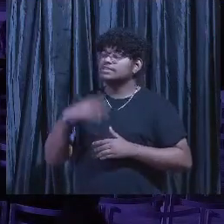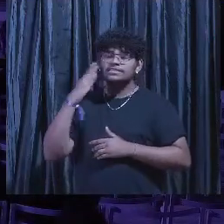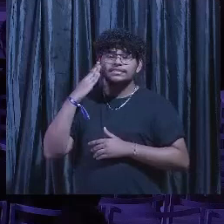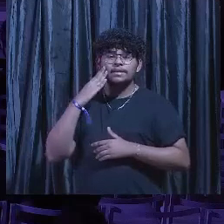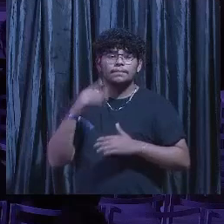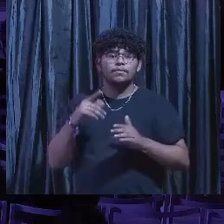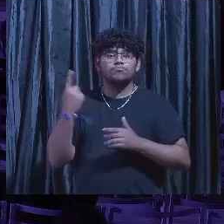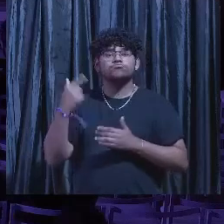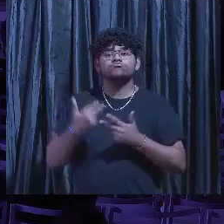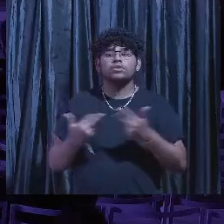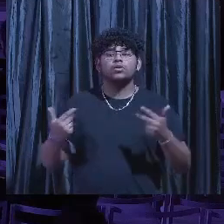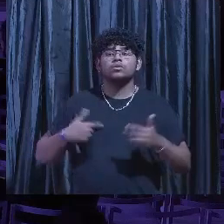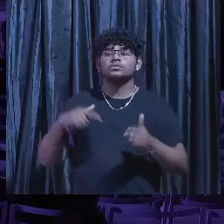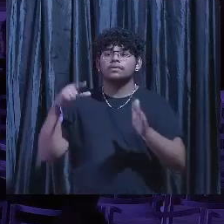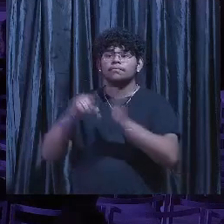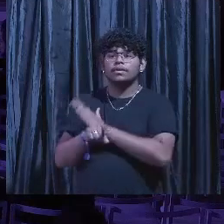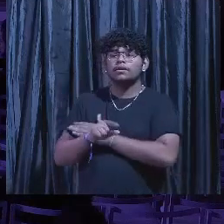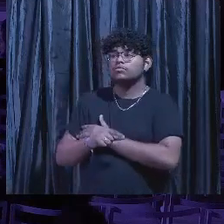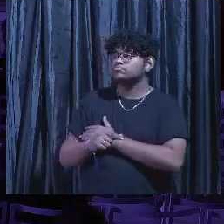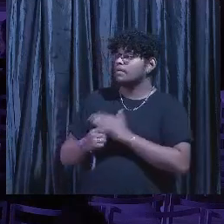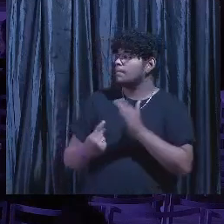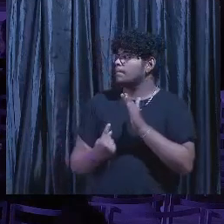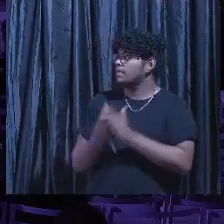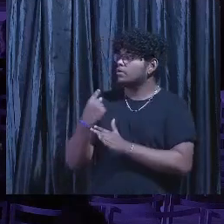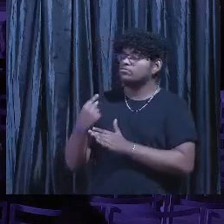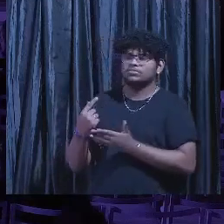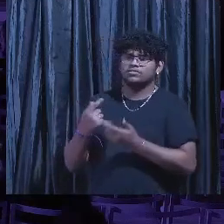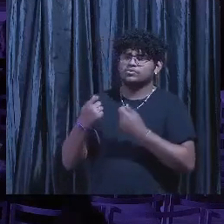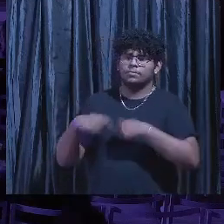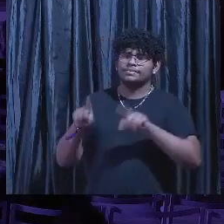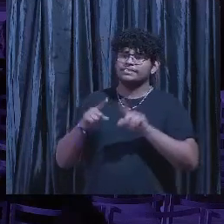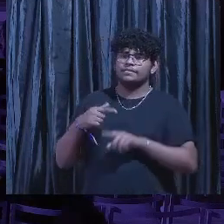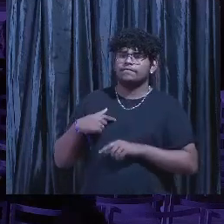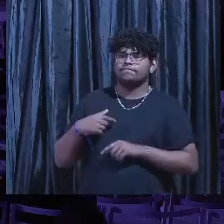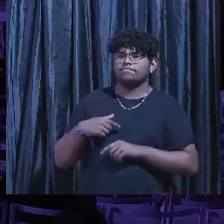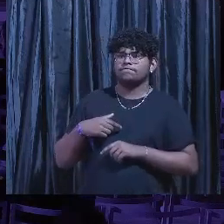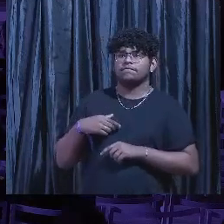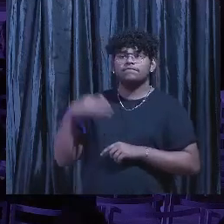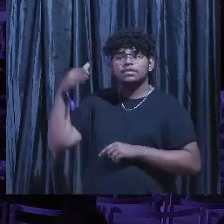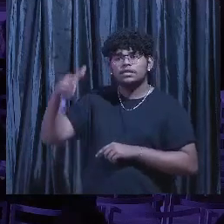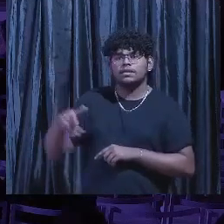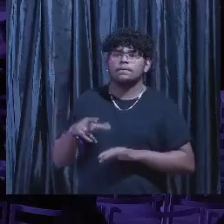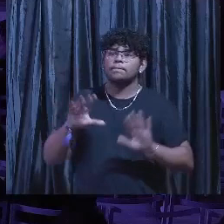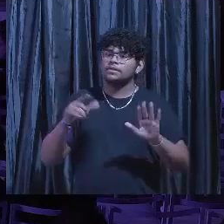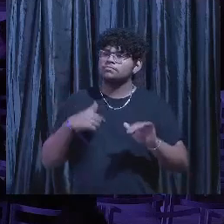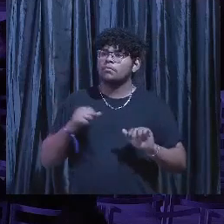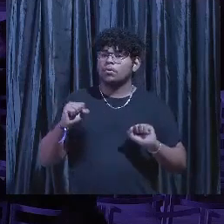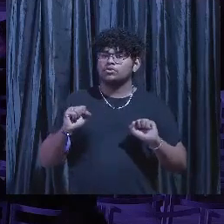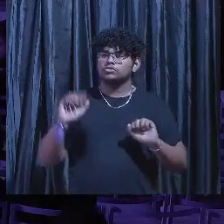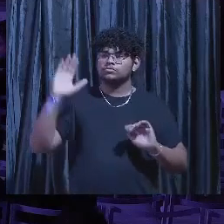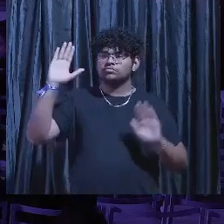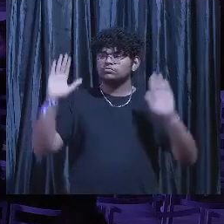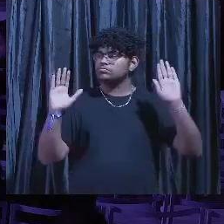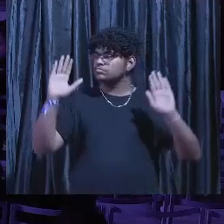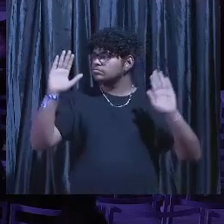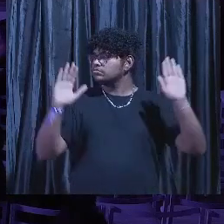coisa e gostaria de perguntar para eles? Não precisa daí vir aqui se tiver vergonha, mas queria que levantasse a mão.